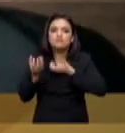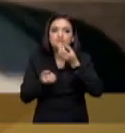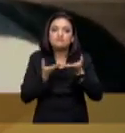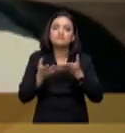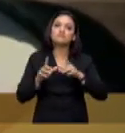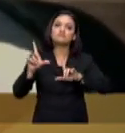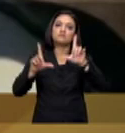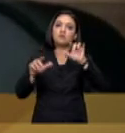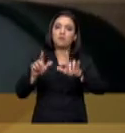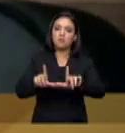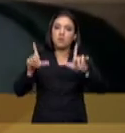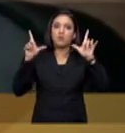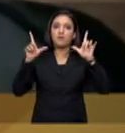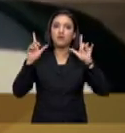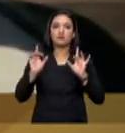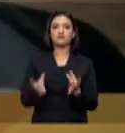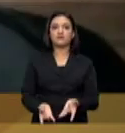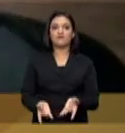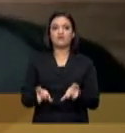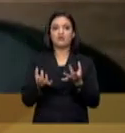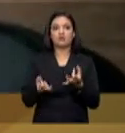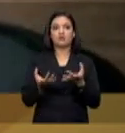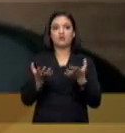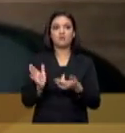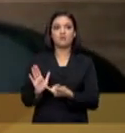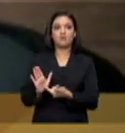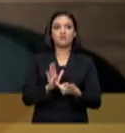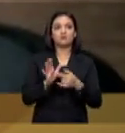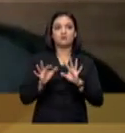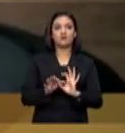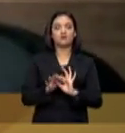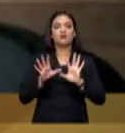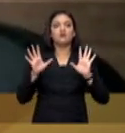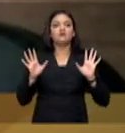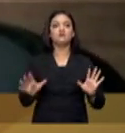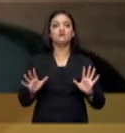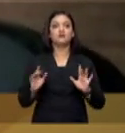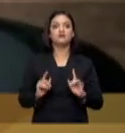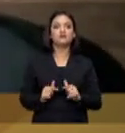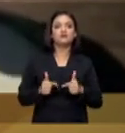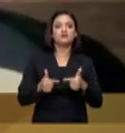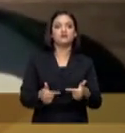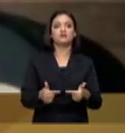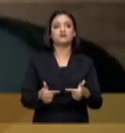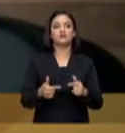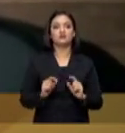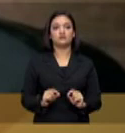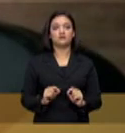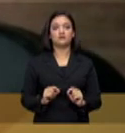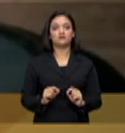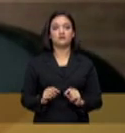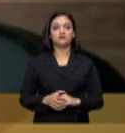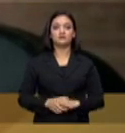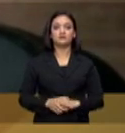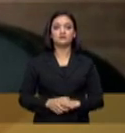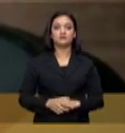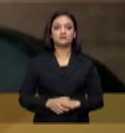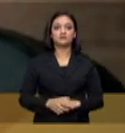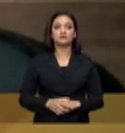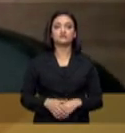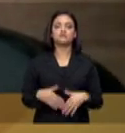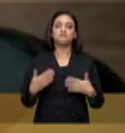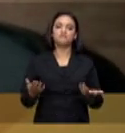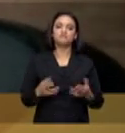comercial instrumentaliza a própria liberdade de iniciativa, em que, pese a relevância